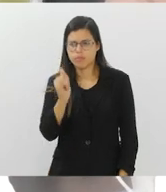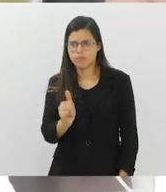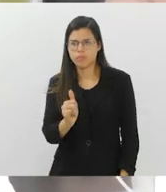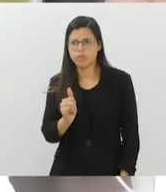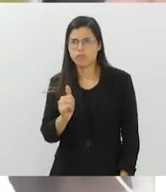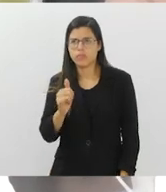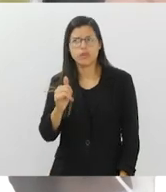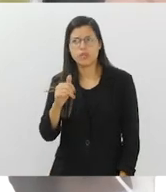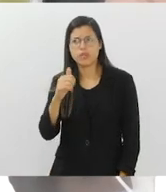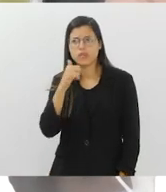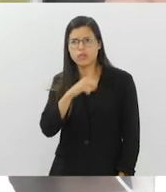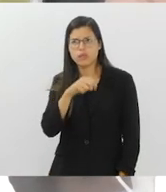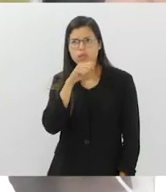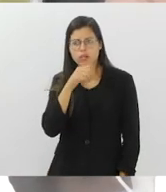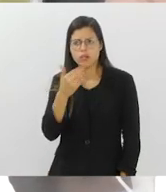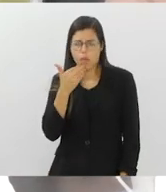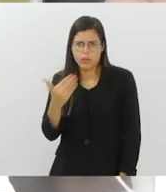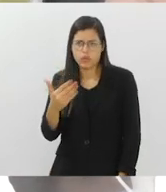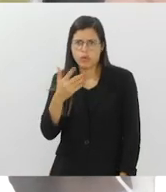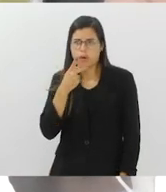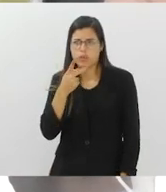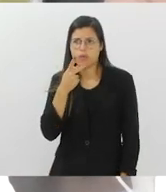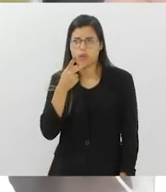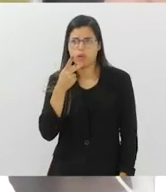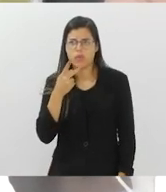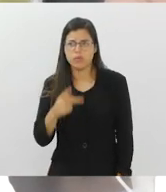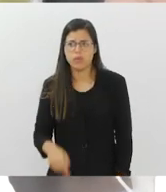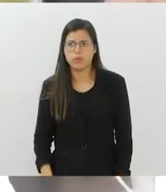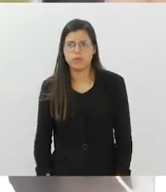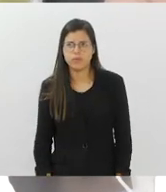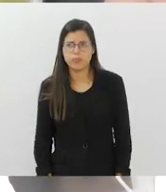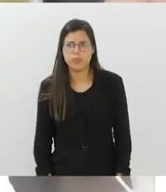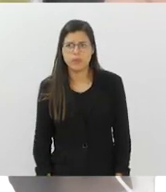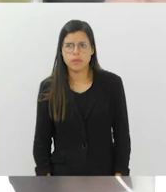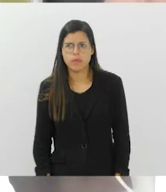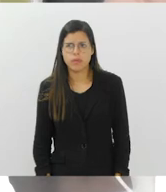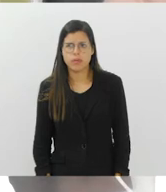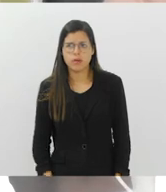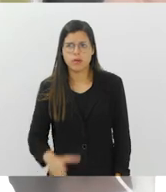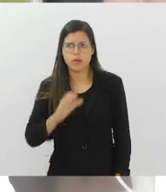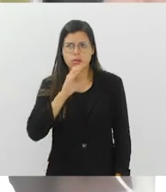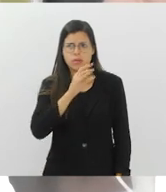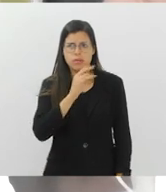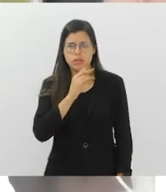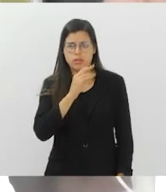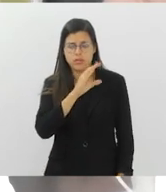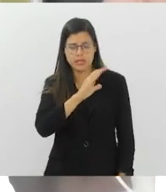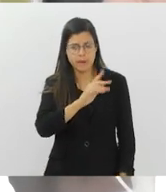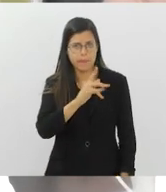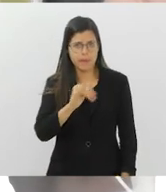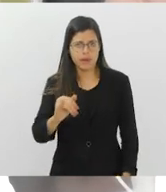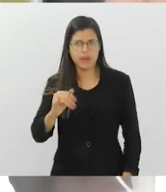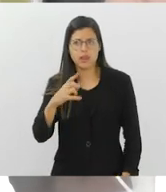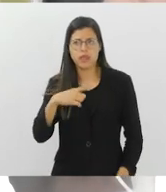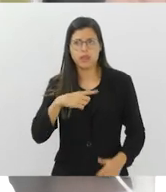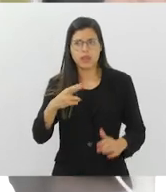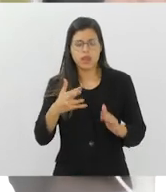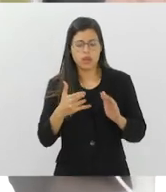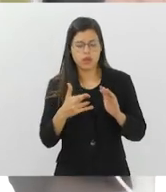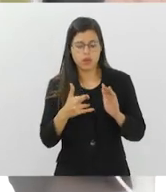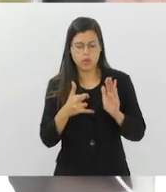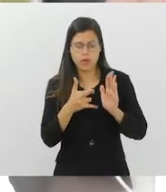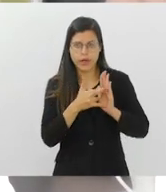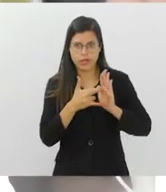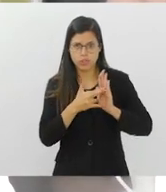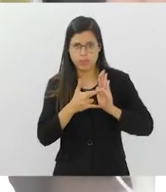Deixa eu explicar para vocês. E eu não precisava falar no microfone. A CPI ela tem um regimento. E é uma questão que